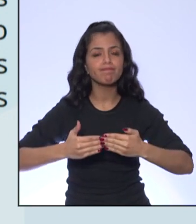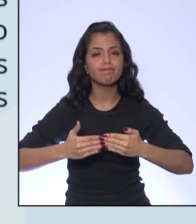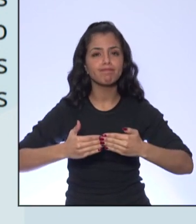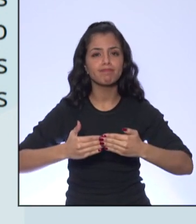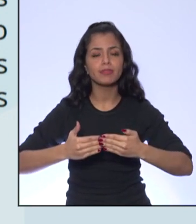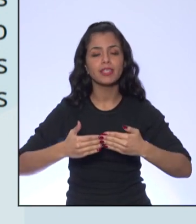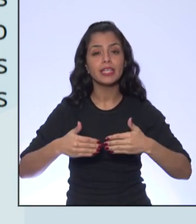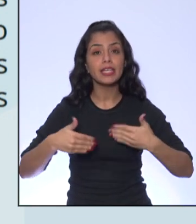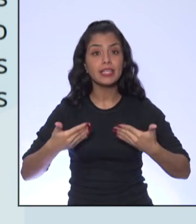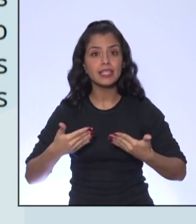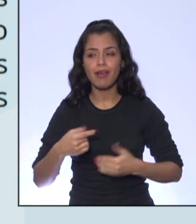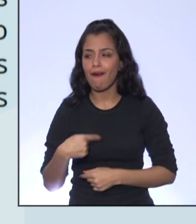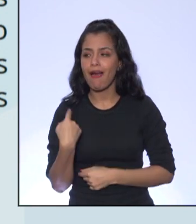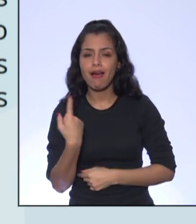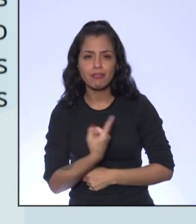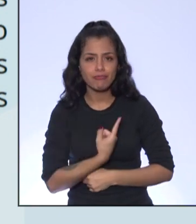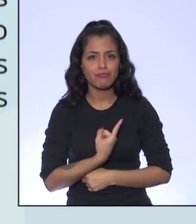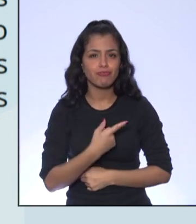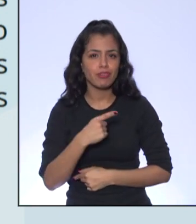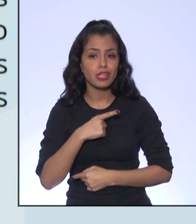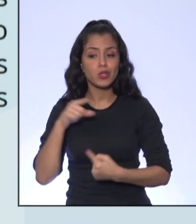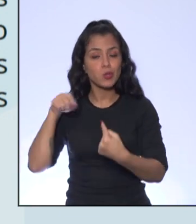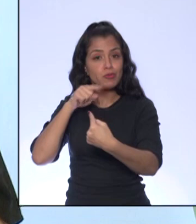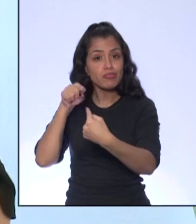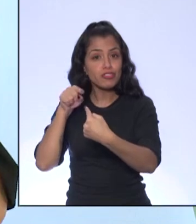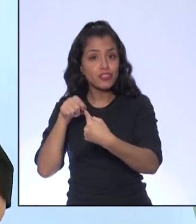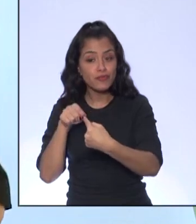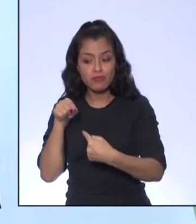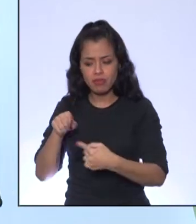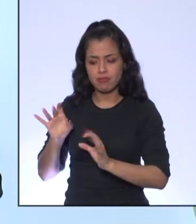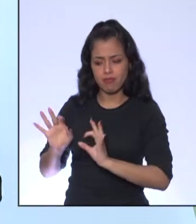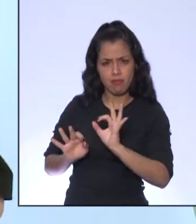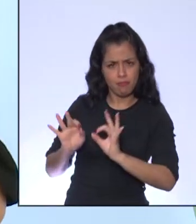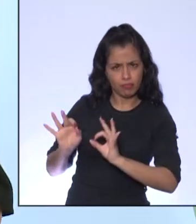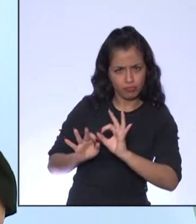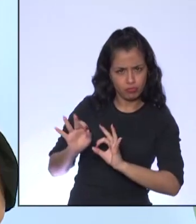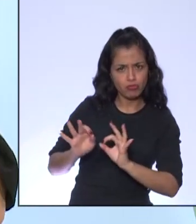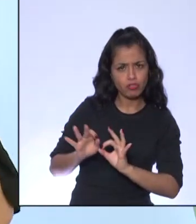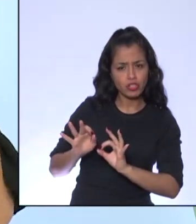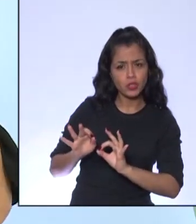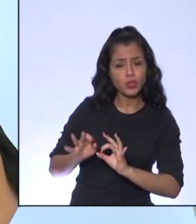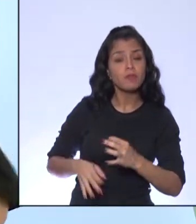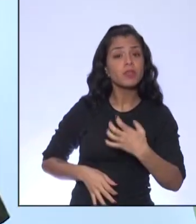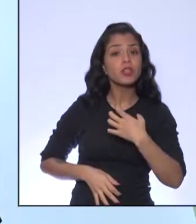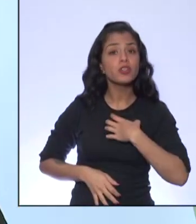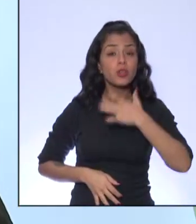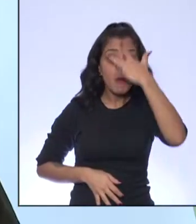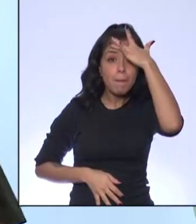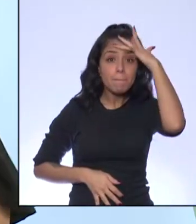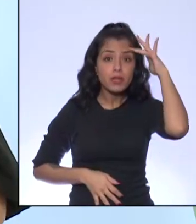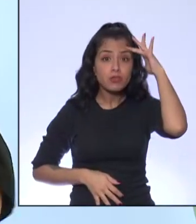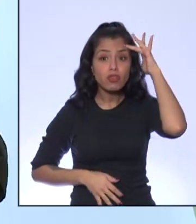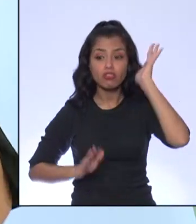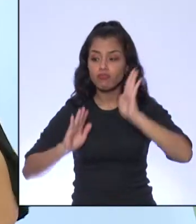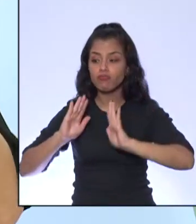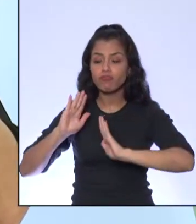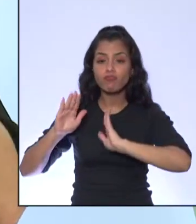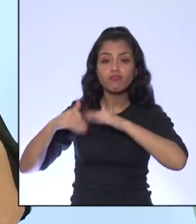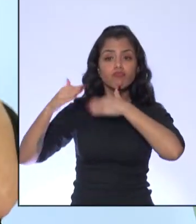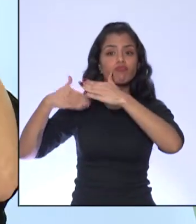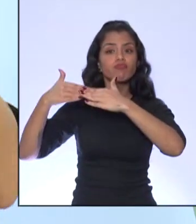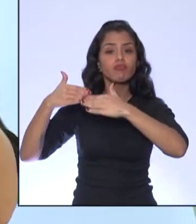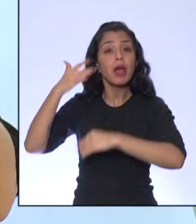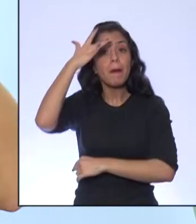com as aulas de projeto de vida no ensino fundamental é essa construção desses valores humanos, dele pensar,